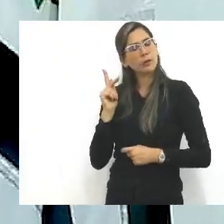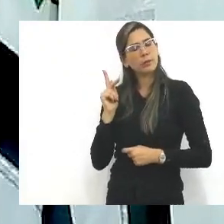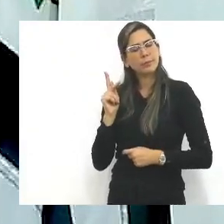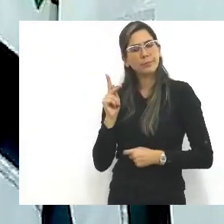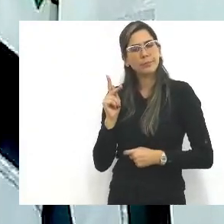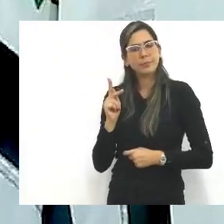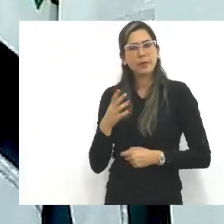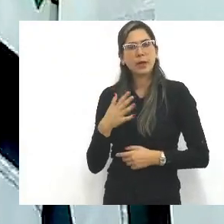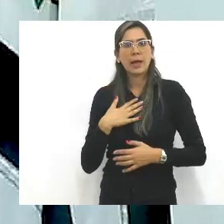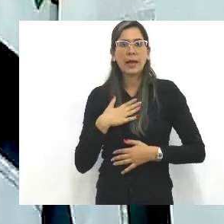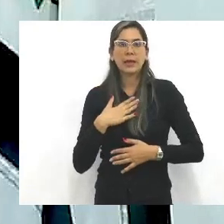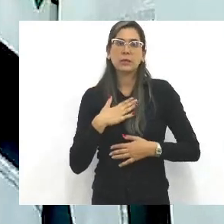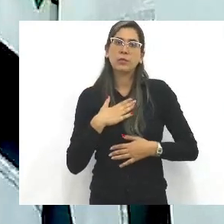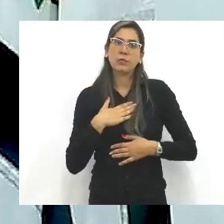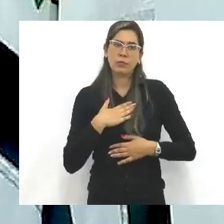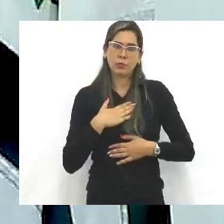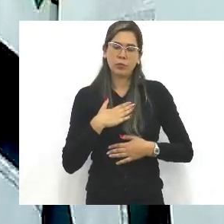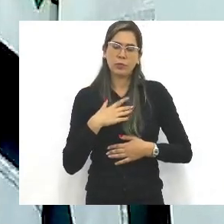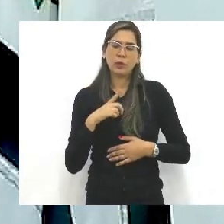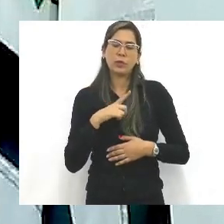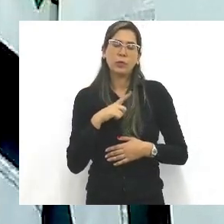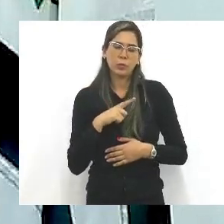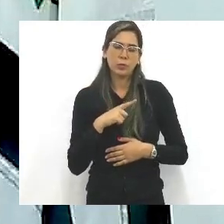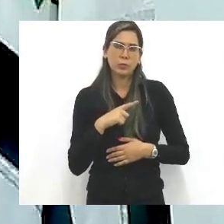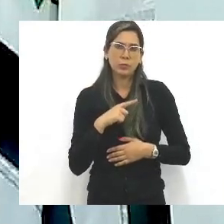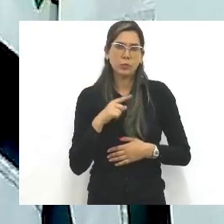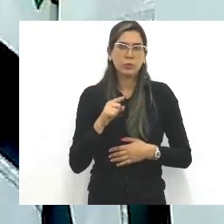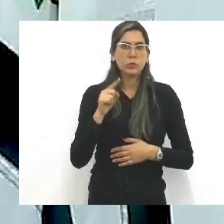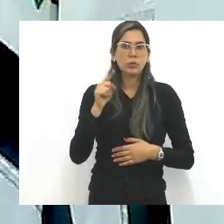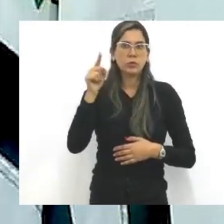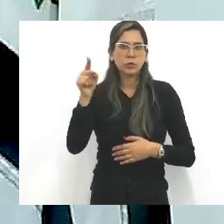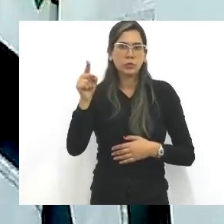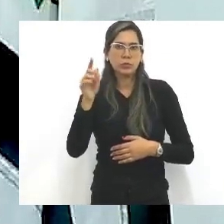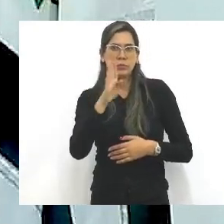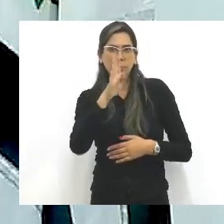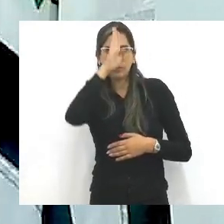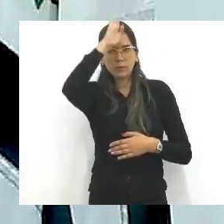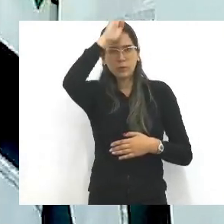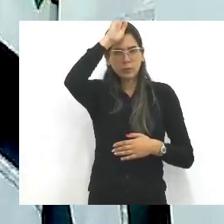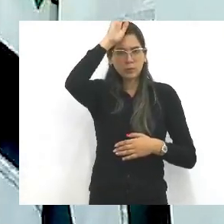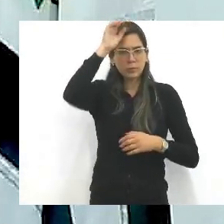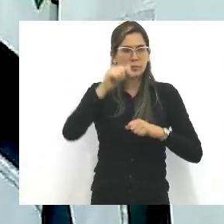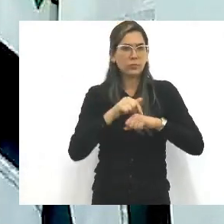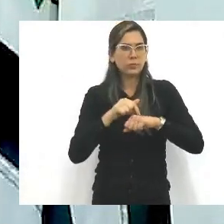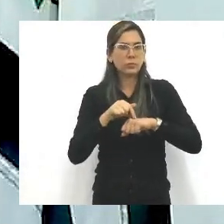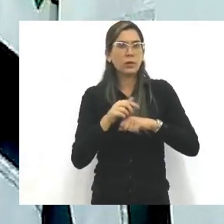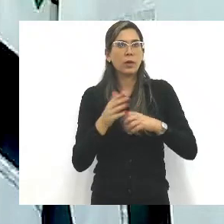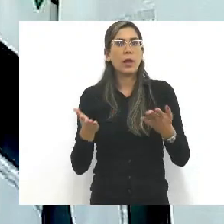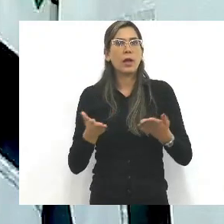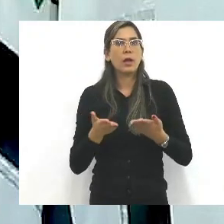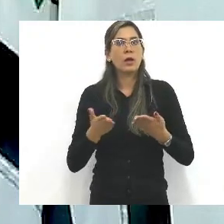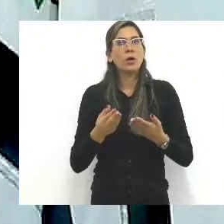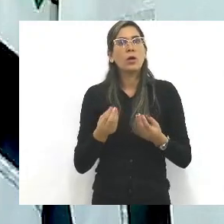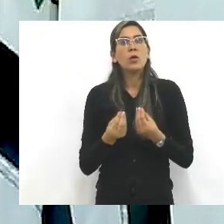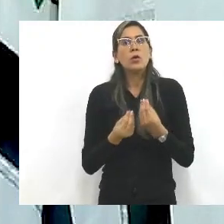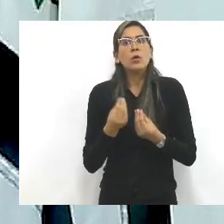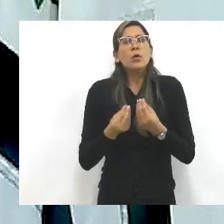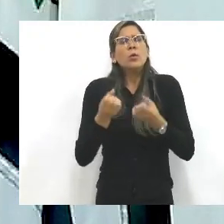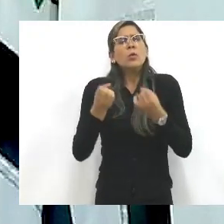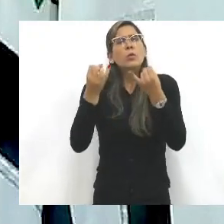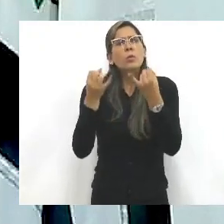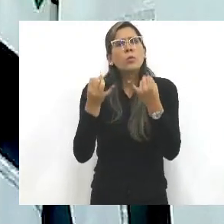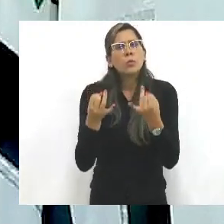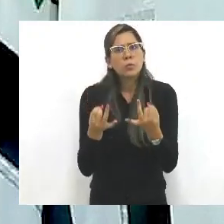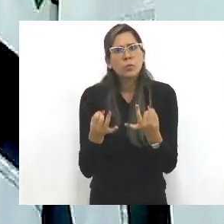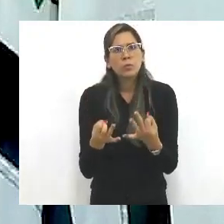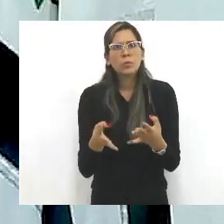minha experiência que eu tive lá no quartel de bombeiros daqui de Atibaia. E agora eu vou passar para vocês a técnica completa de